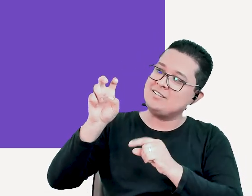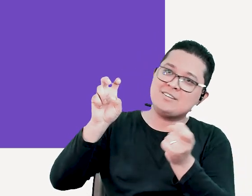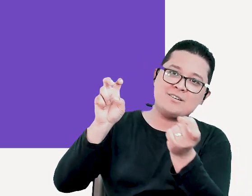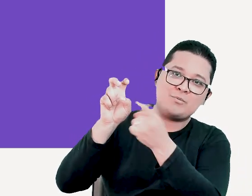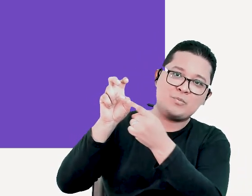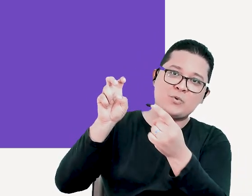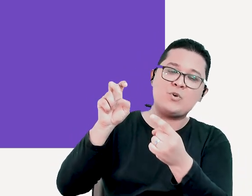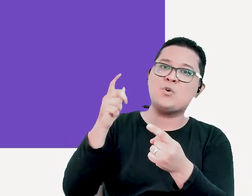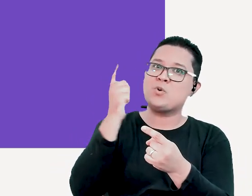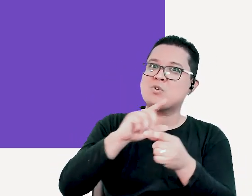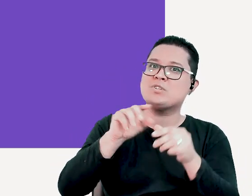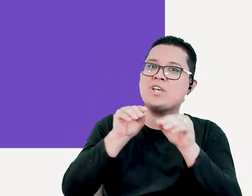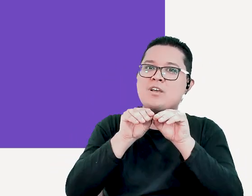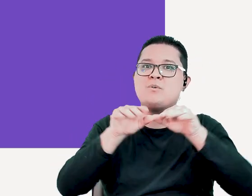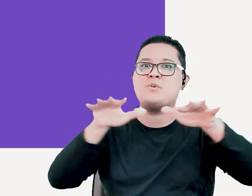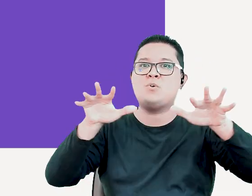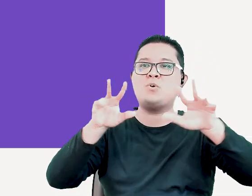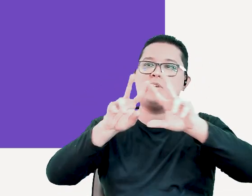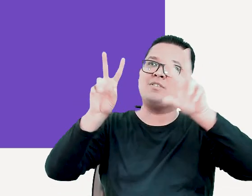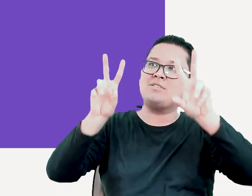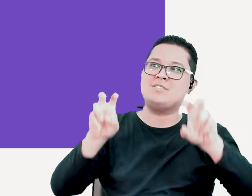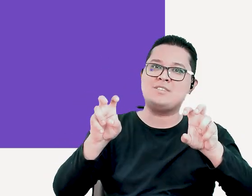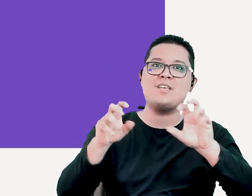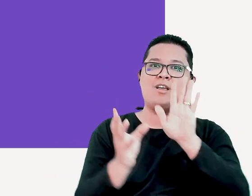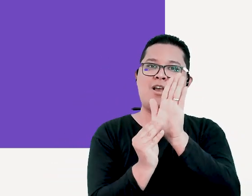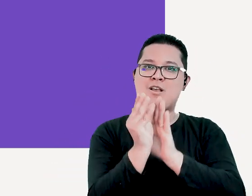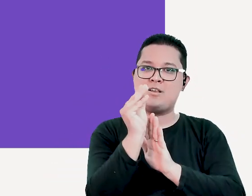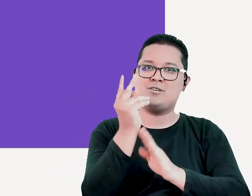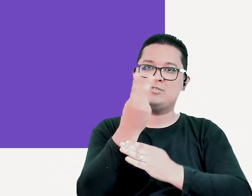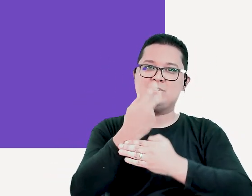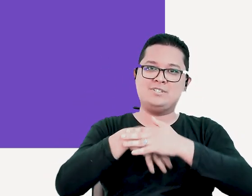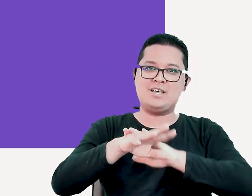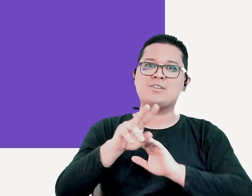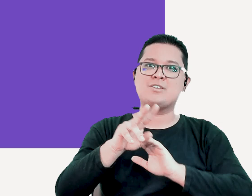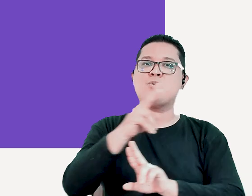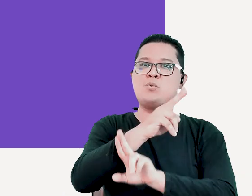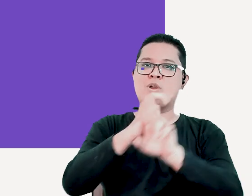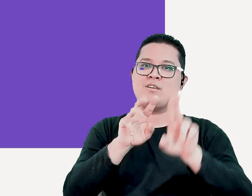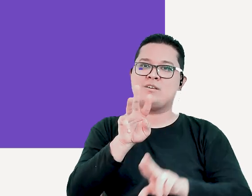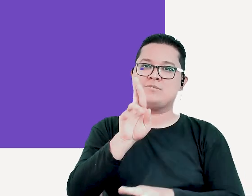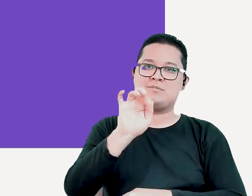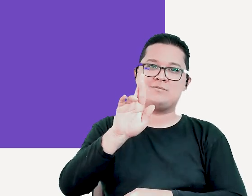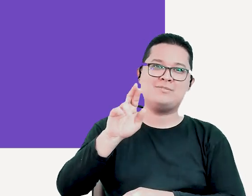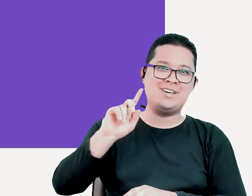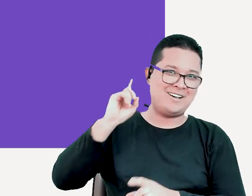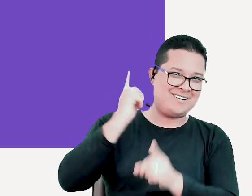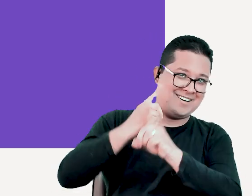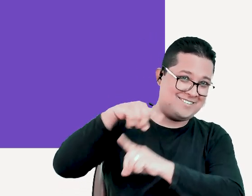espalhar a palavra do Content Design e do UX Writing. Até a próxima!